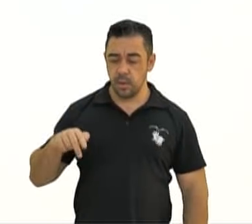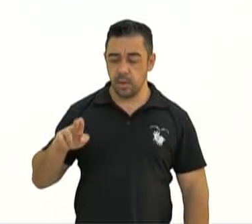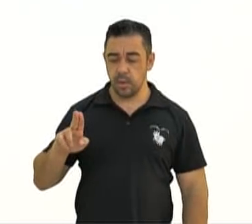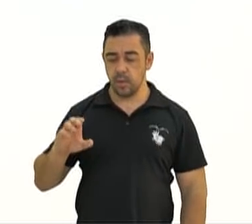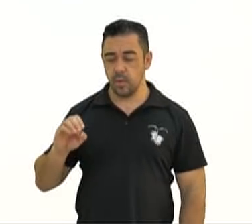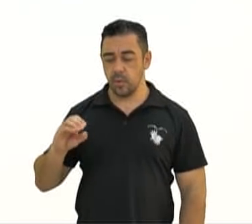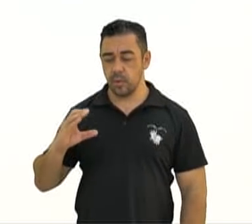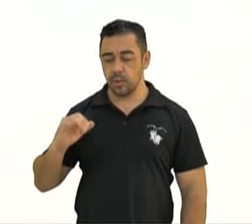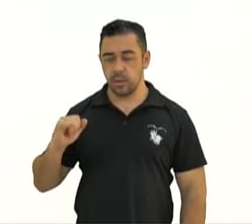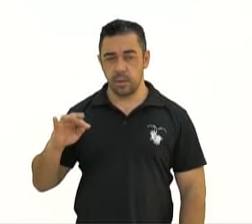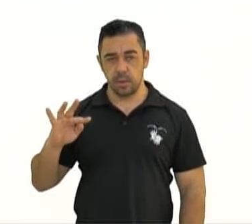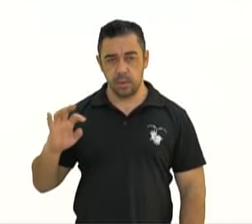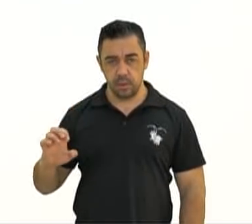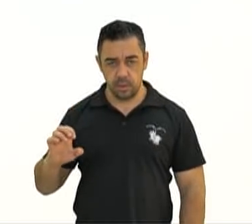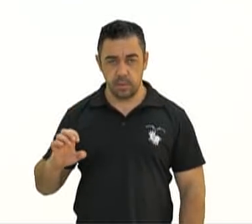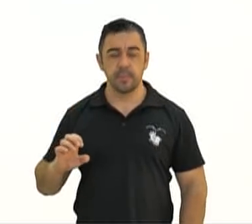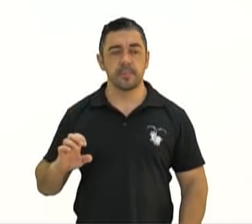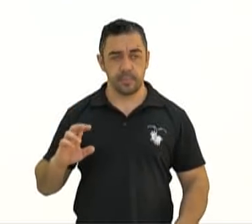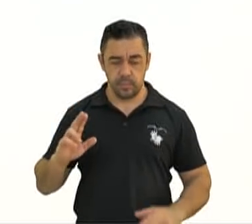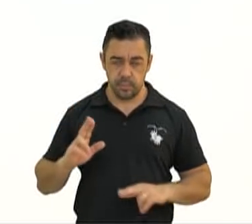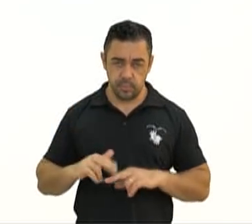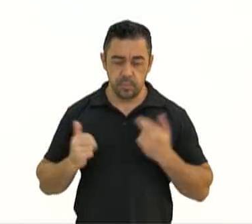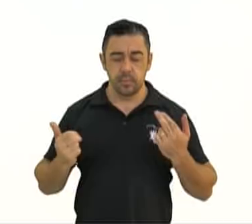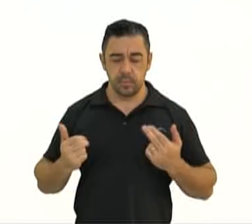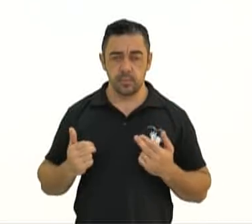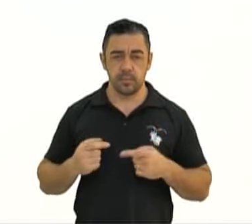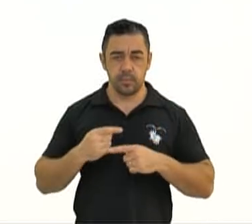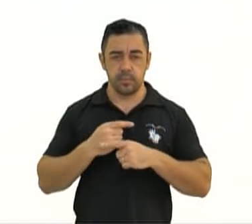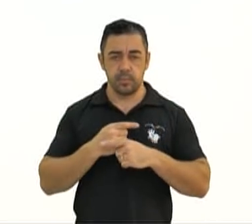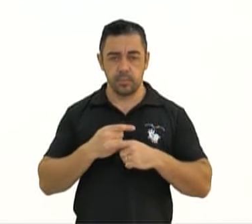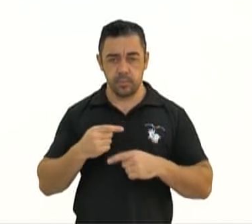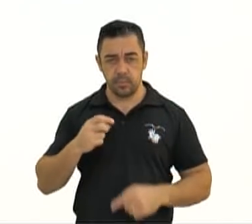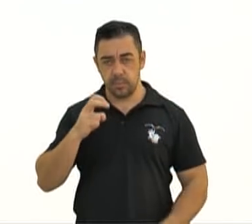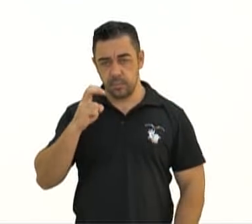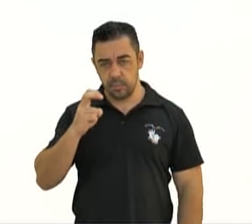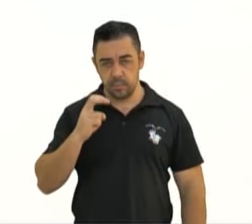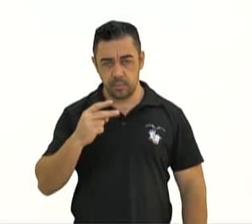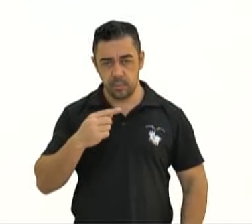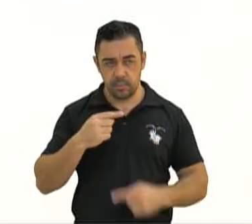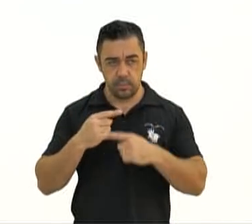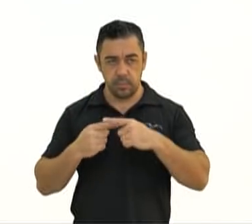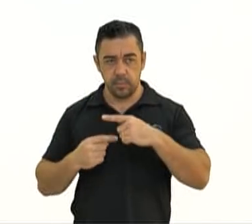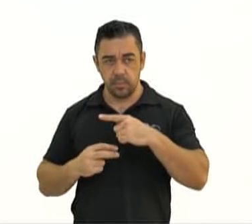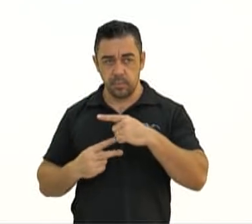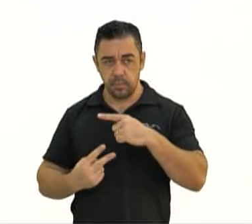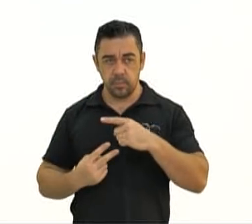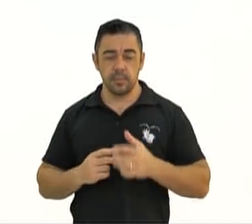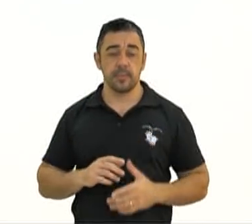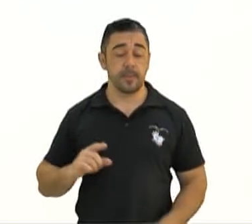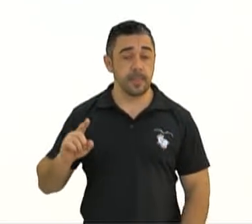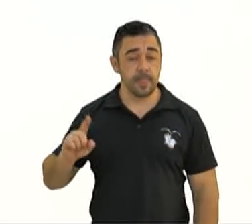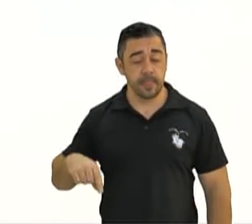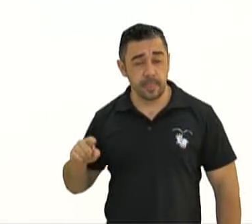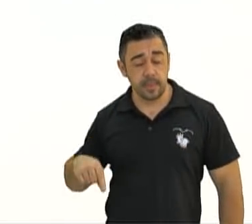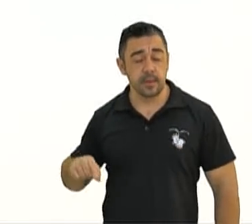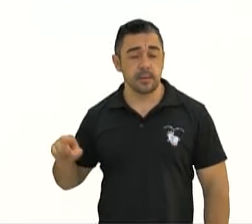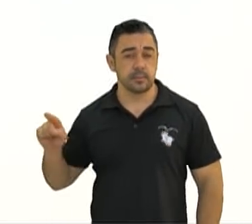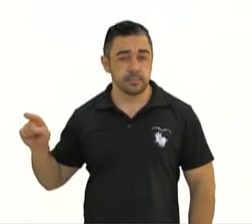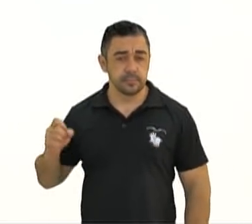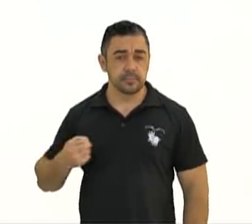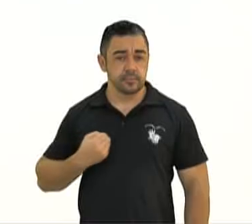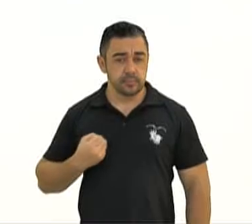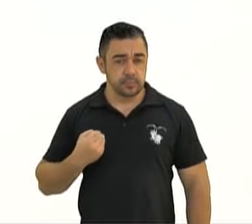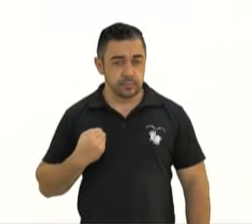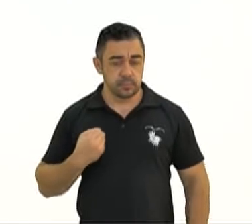Então, 5 sobre 2, menos 5 sobre 2, ok? Para que ele seja ainda um